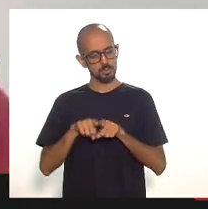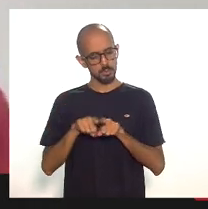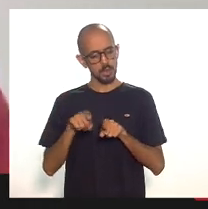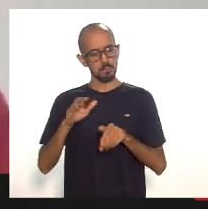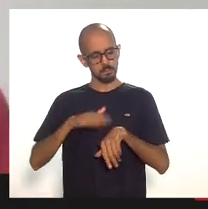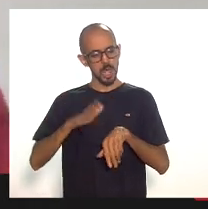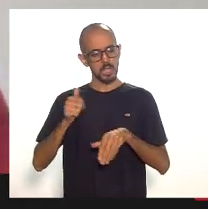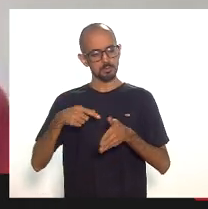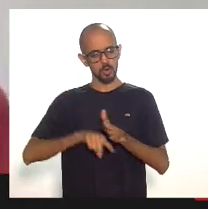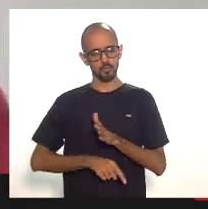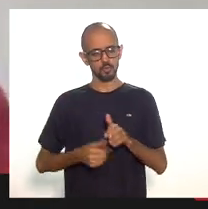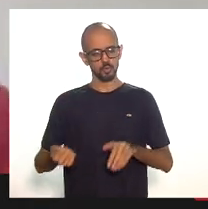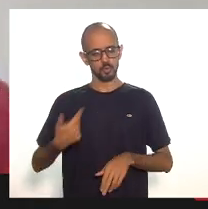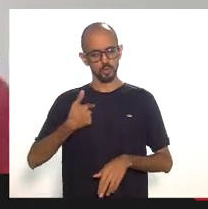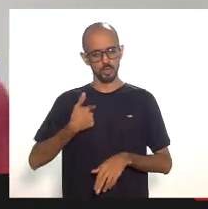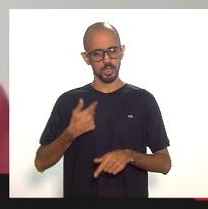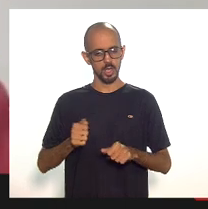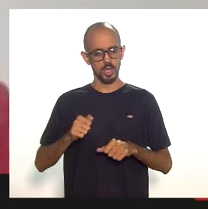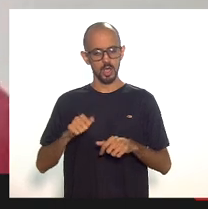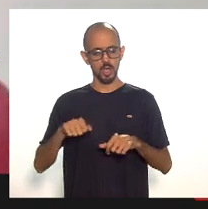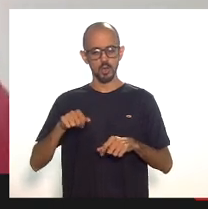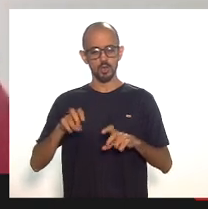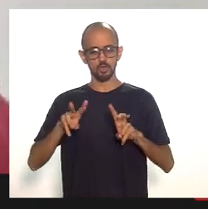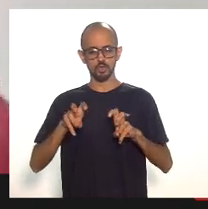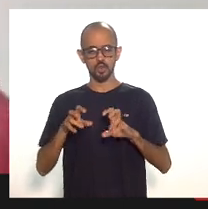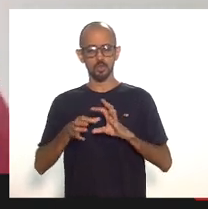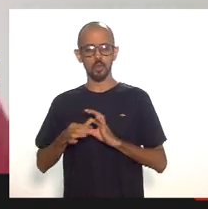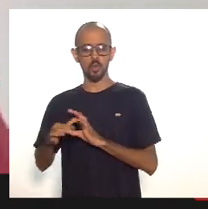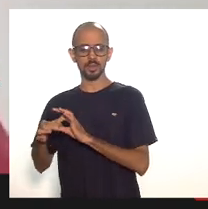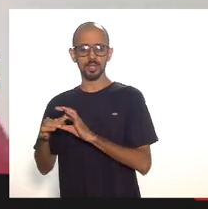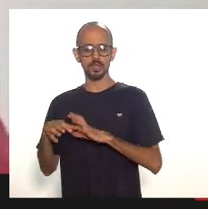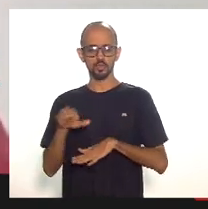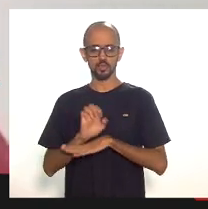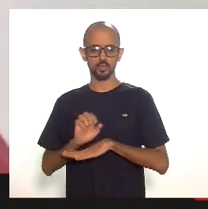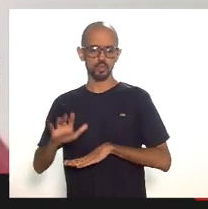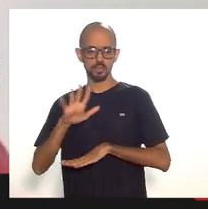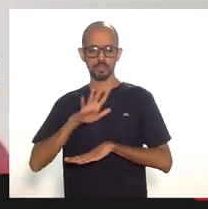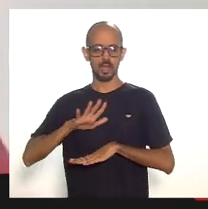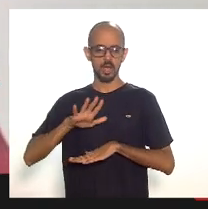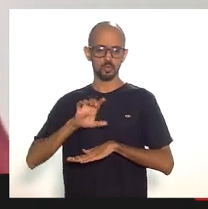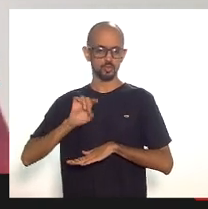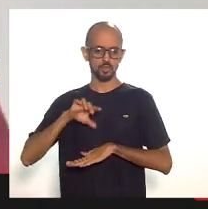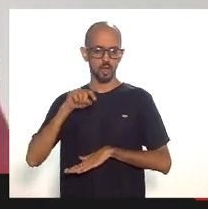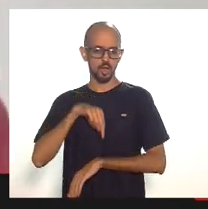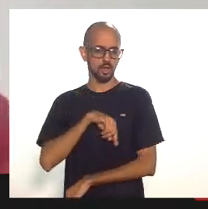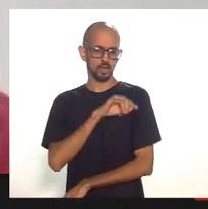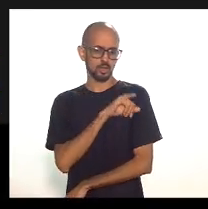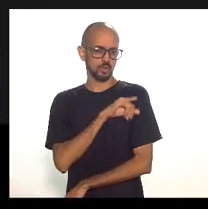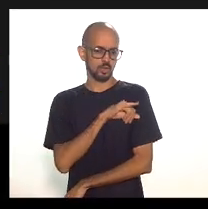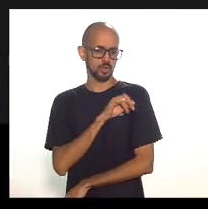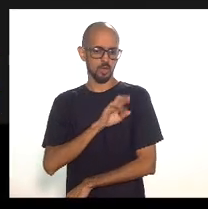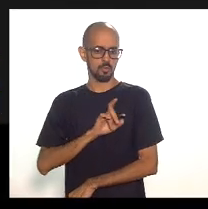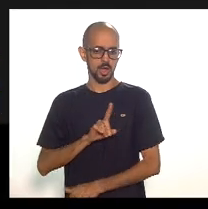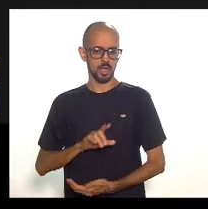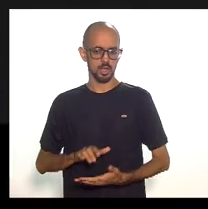eu em relação à situação do Estado como um todo e não somente do município do Rio de Janeiro.